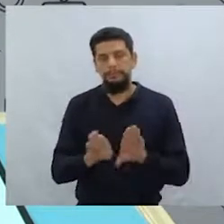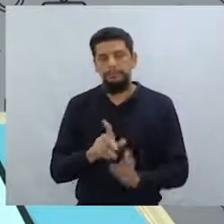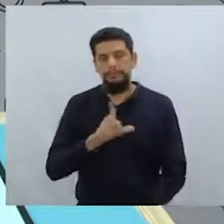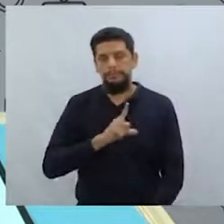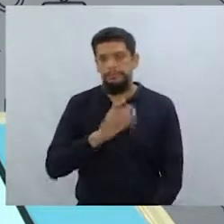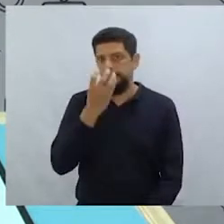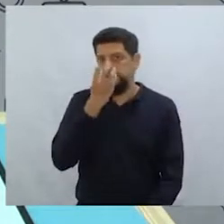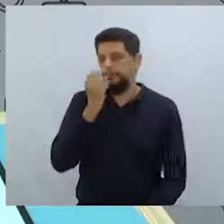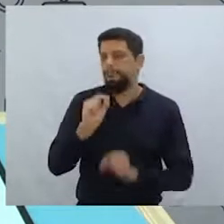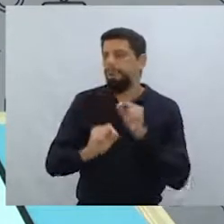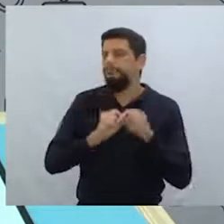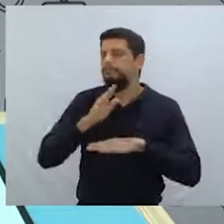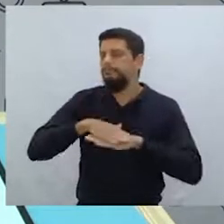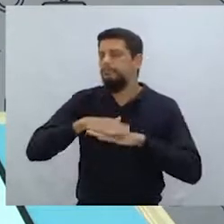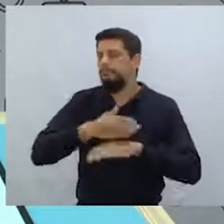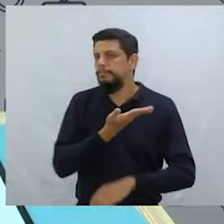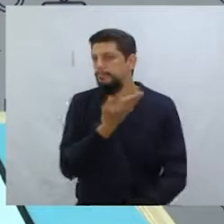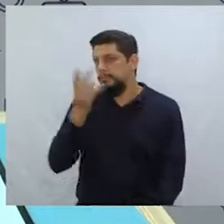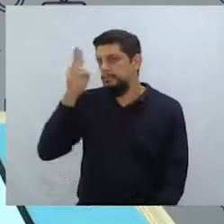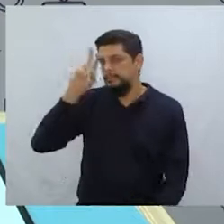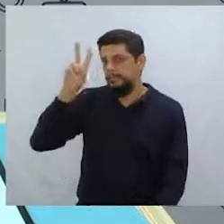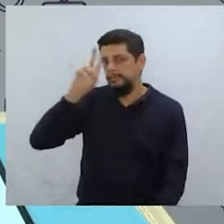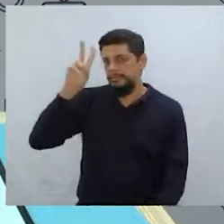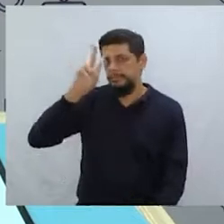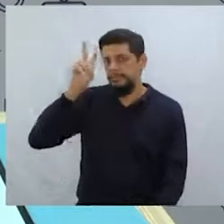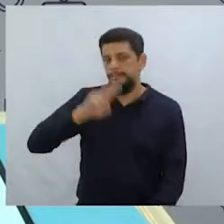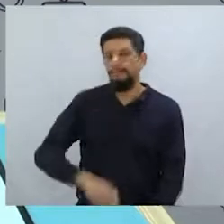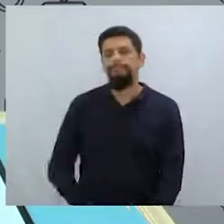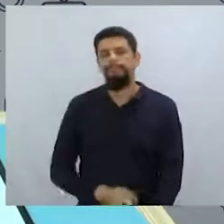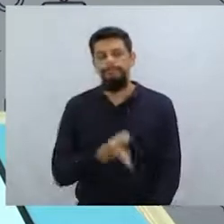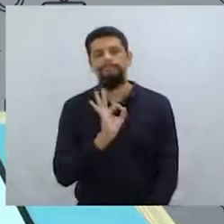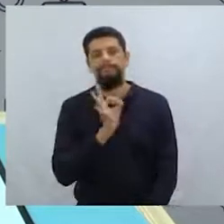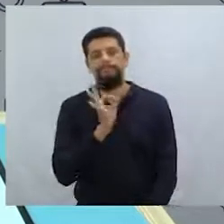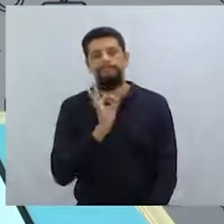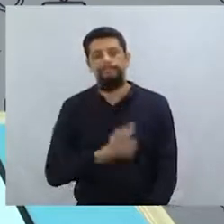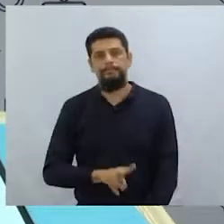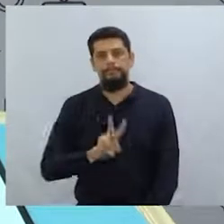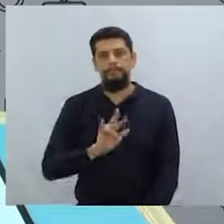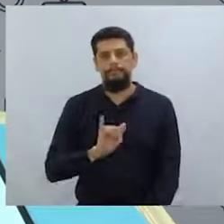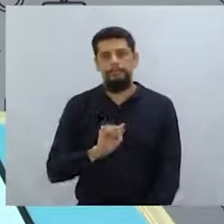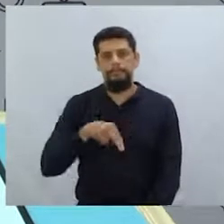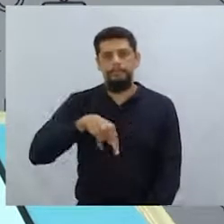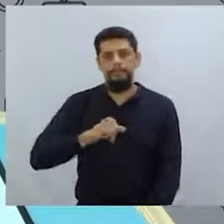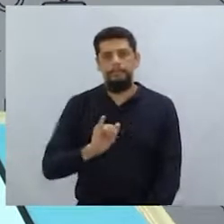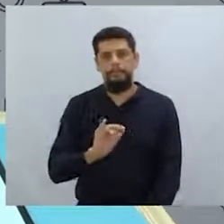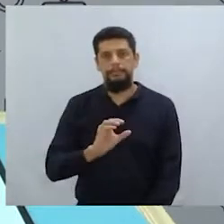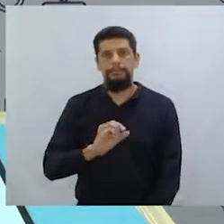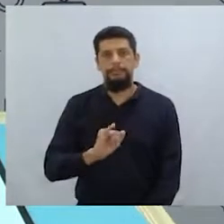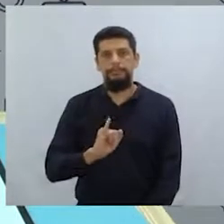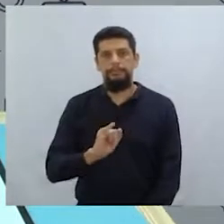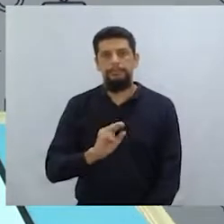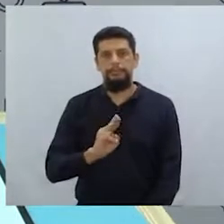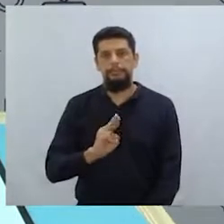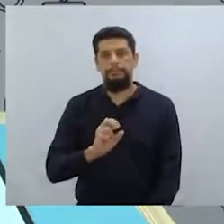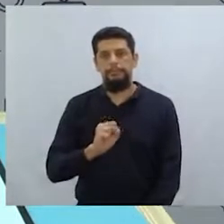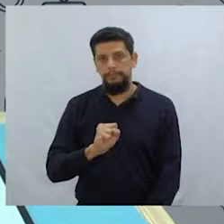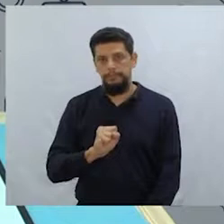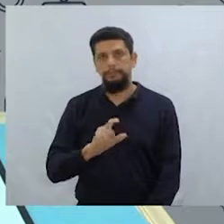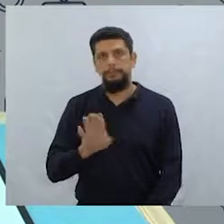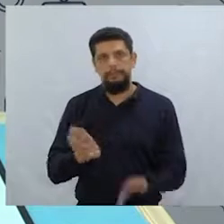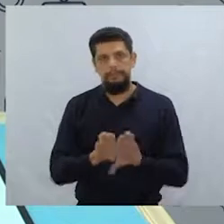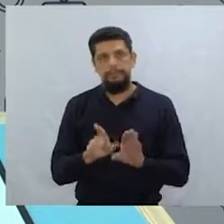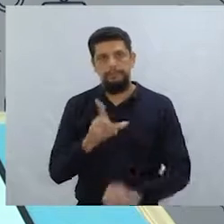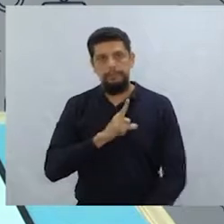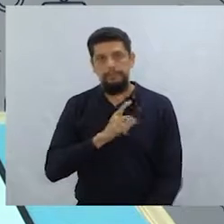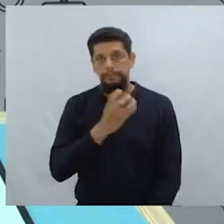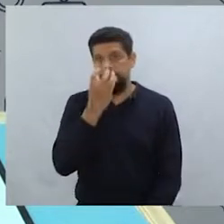cachorro. Quem mais tinha cachorro, vocês se lembram? Muito bem, o Vinícius também tinha